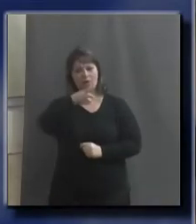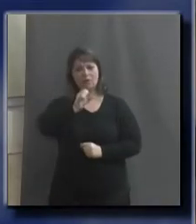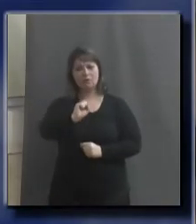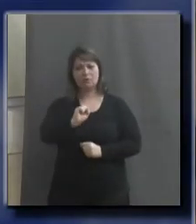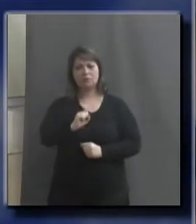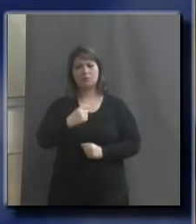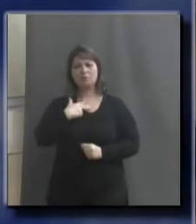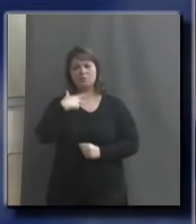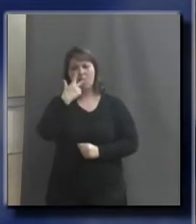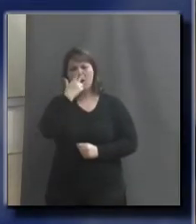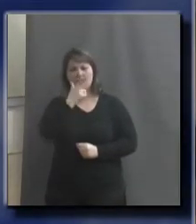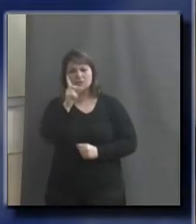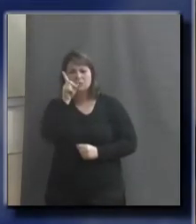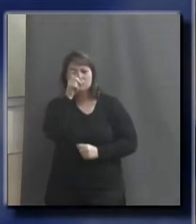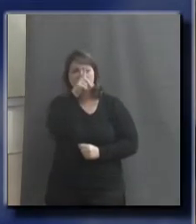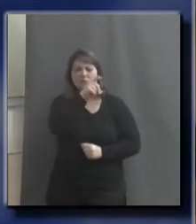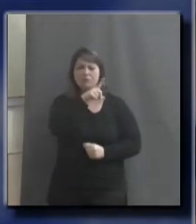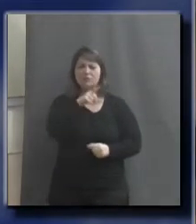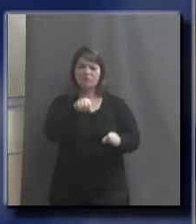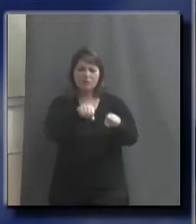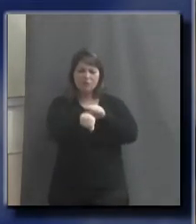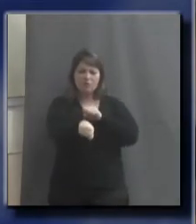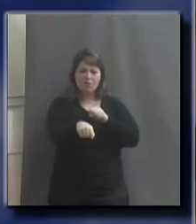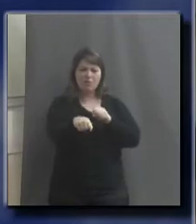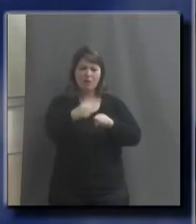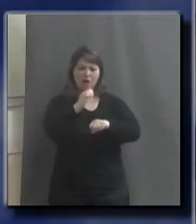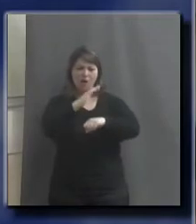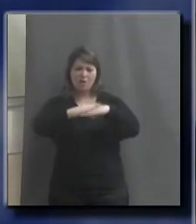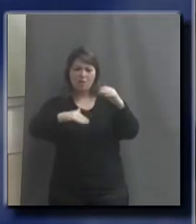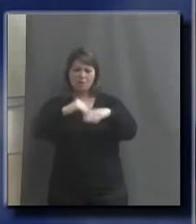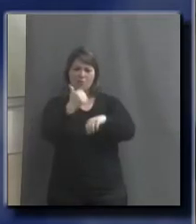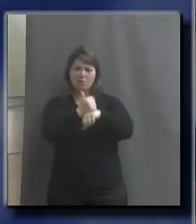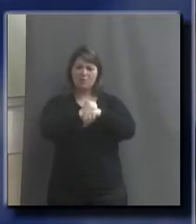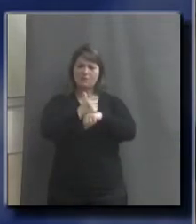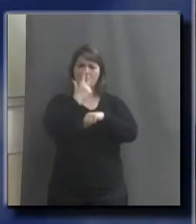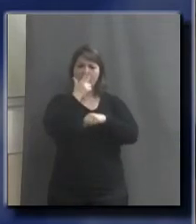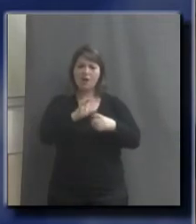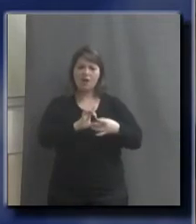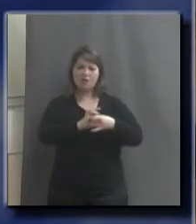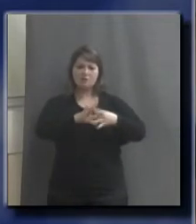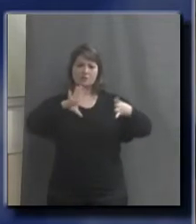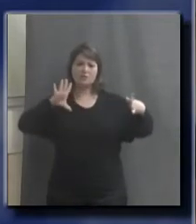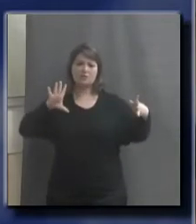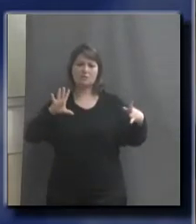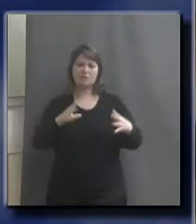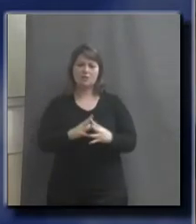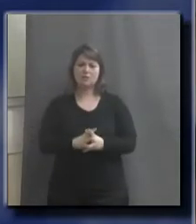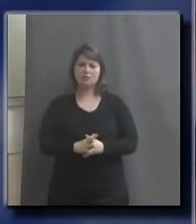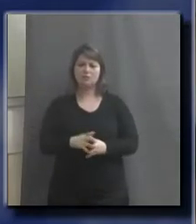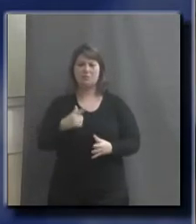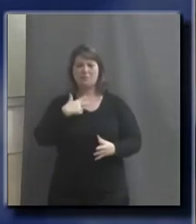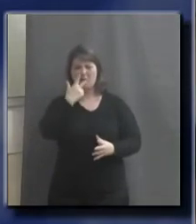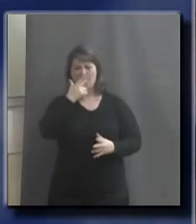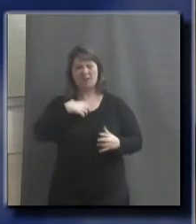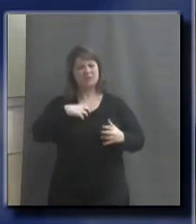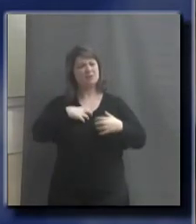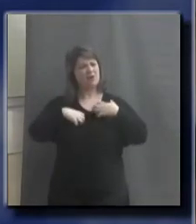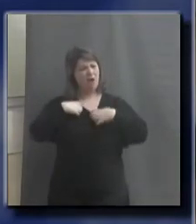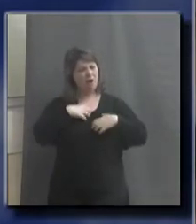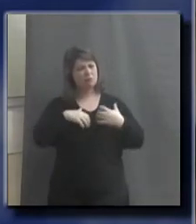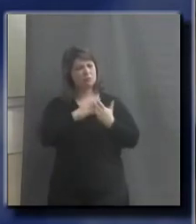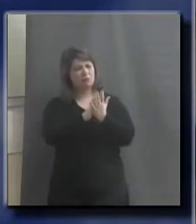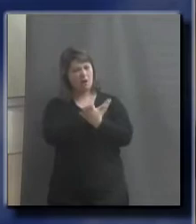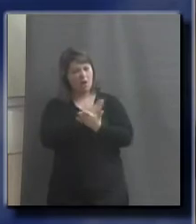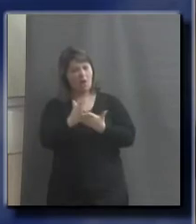O desafio de formar uma profissão verdadeiramente emancipada, né? O que a gente percebe na angústia das psicólogas, das